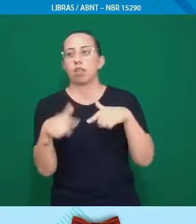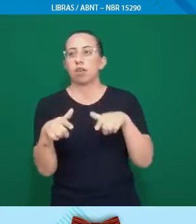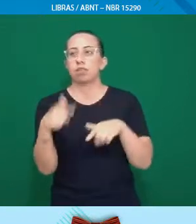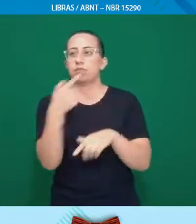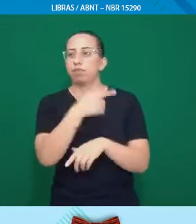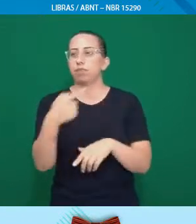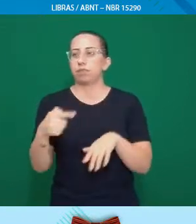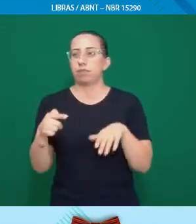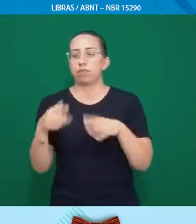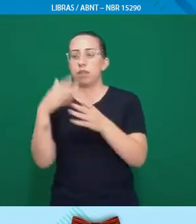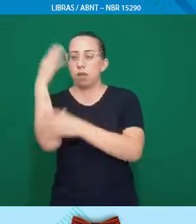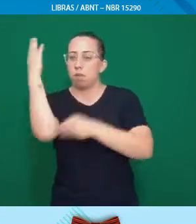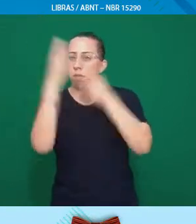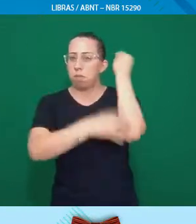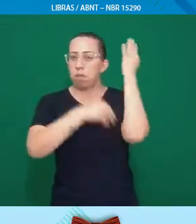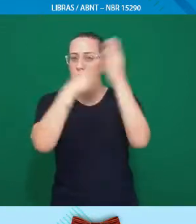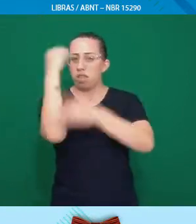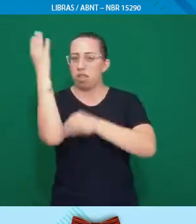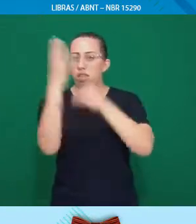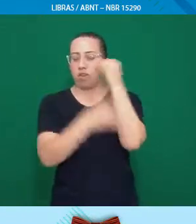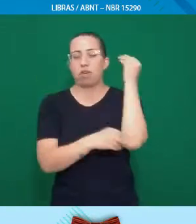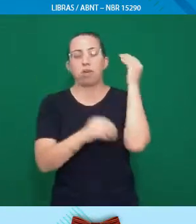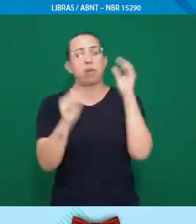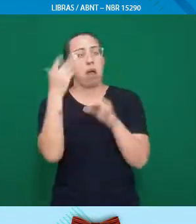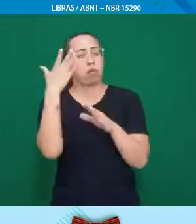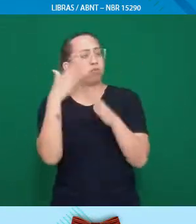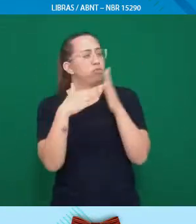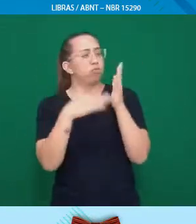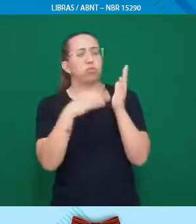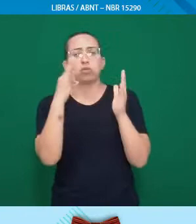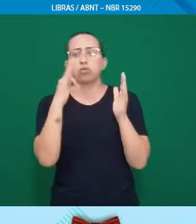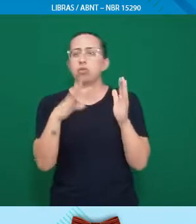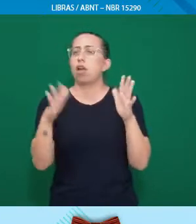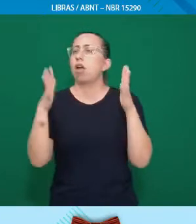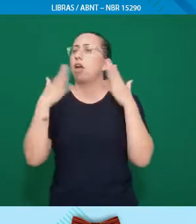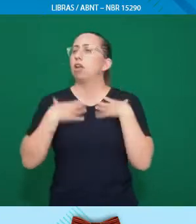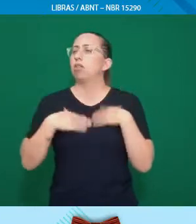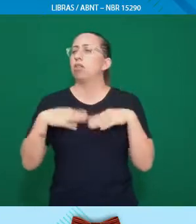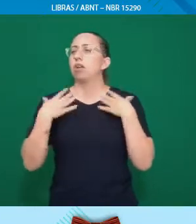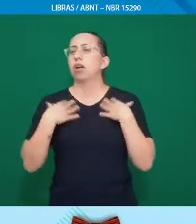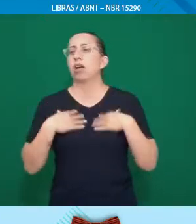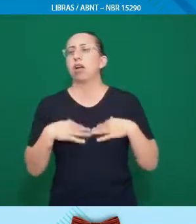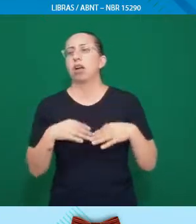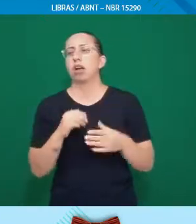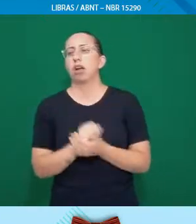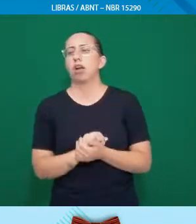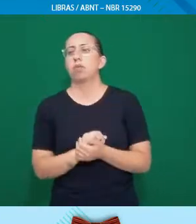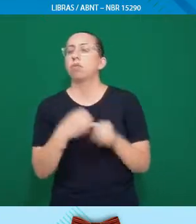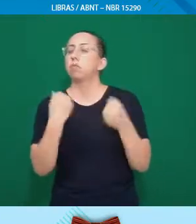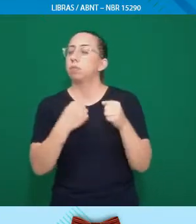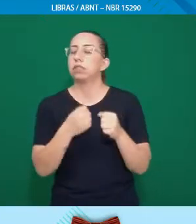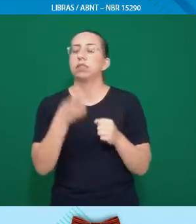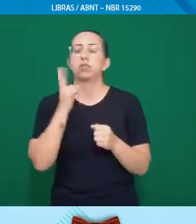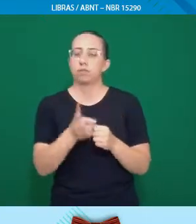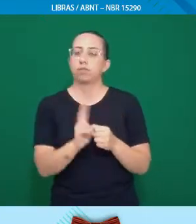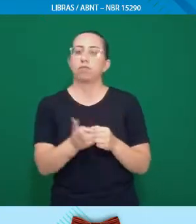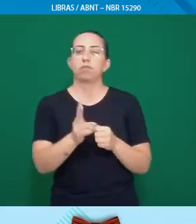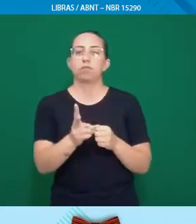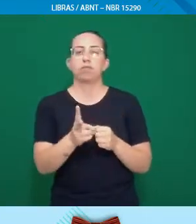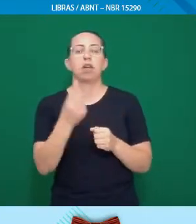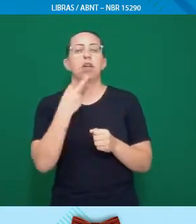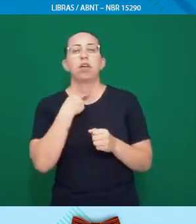a primeira vez que aconteceu e foi assim tudo tão tranquilo tão Suave né Pedroso é assim que deve ser nós não podemos